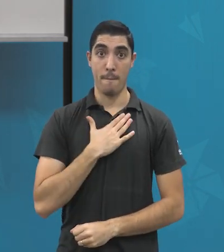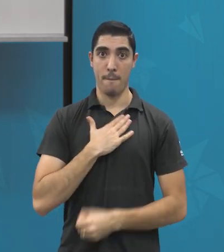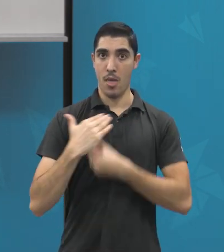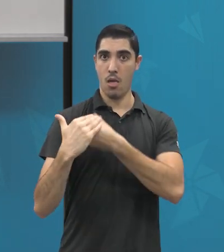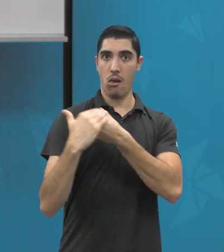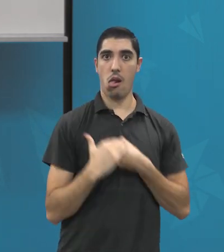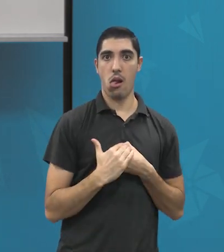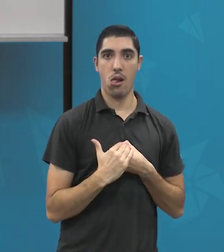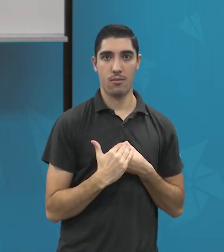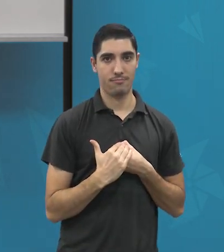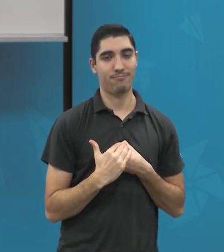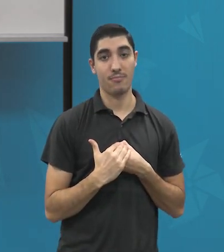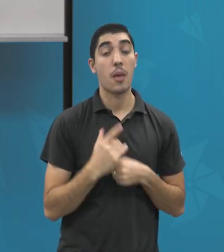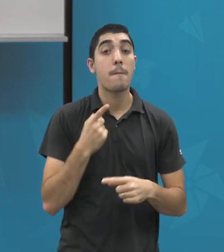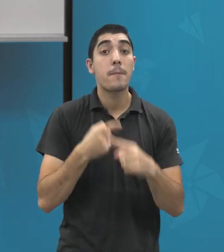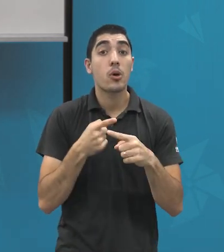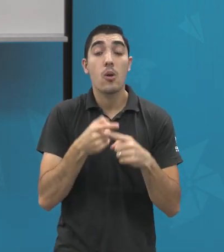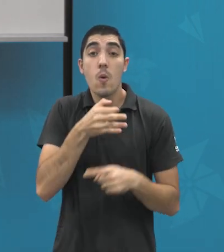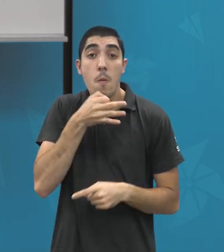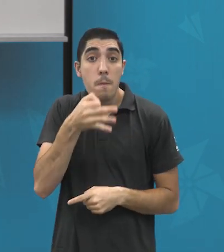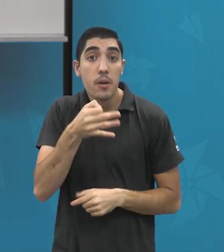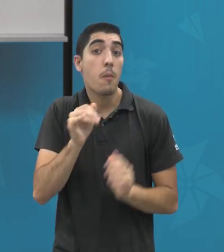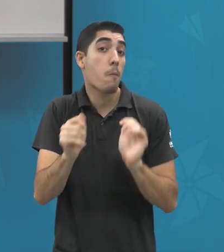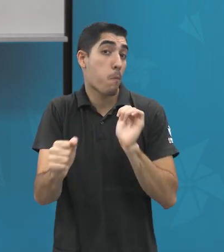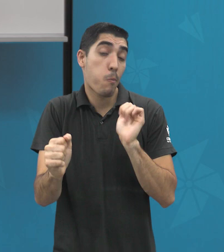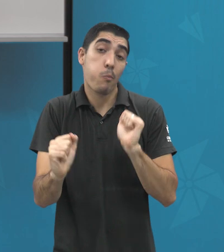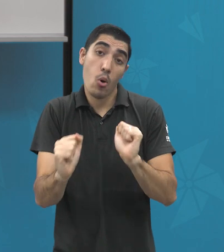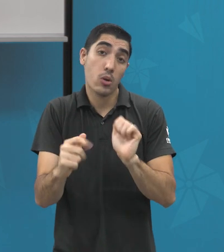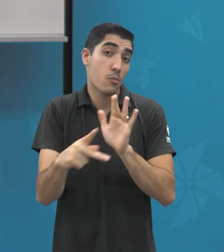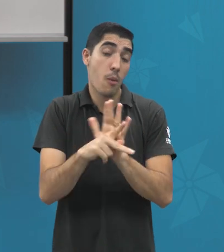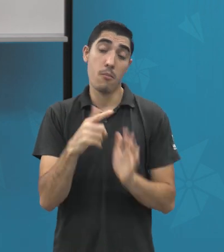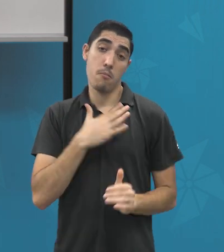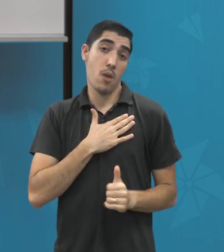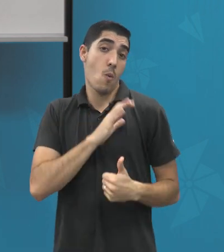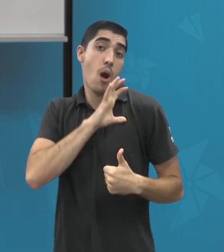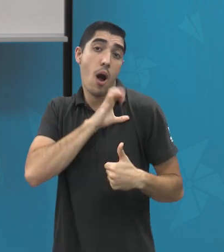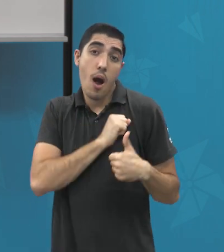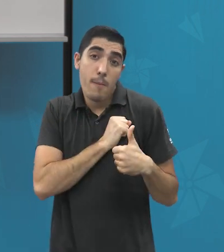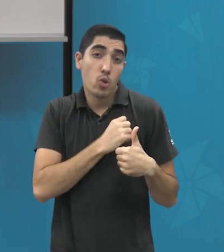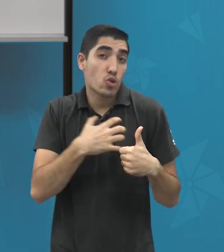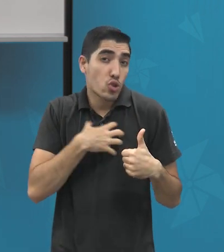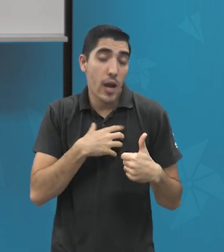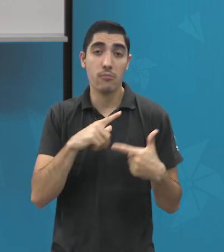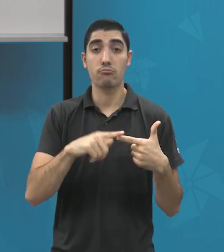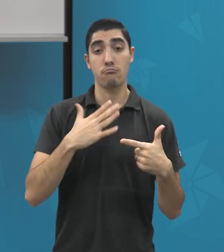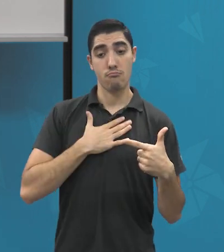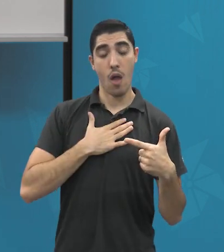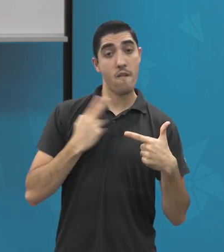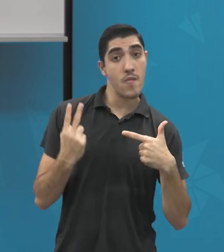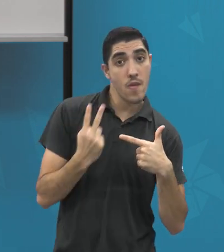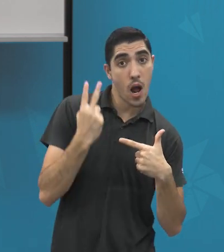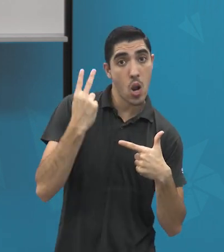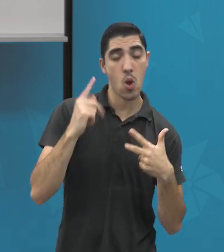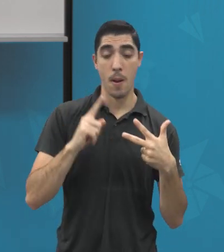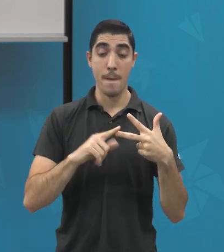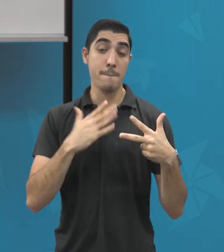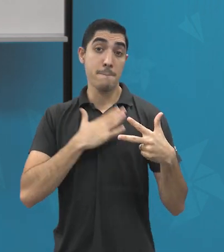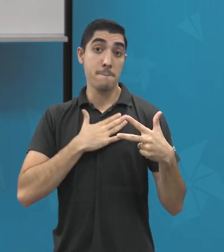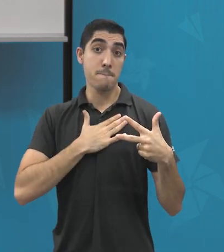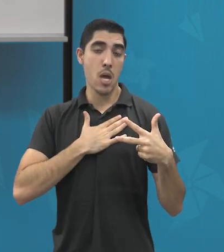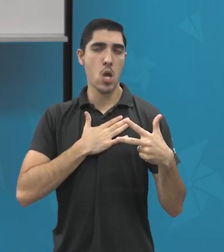o nosso amor próprio, com nossos valores, com nossas convicções, de uma tal forma